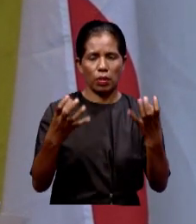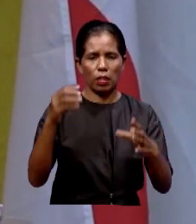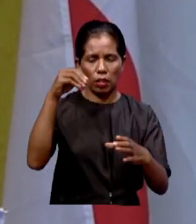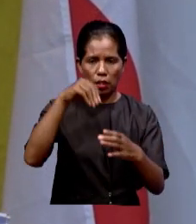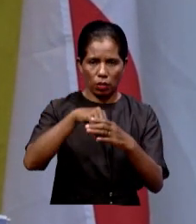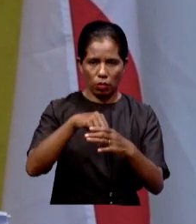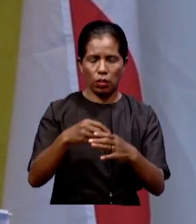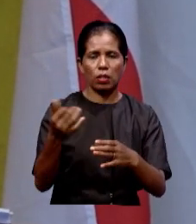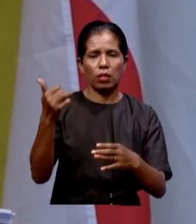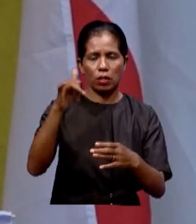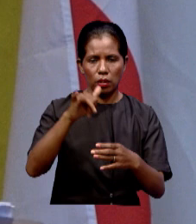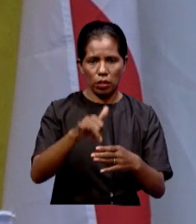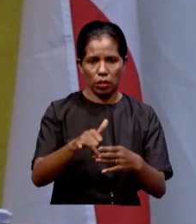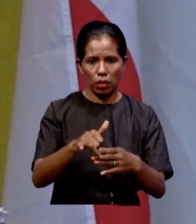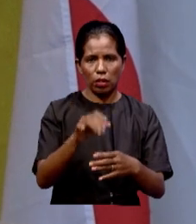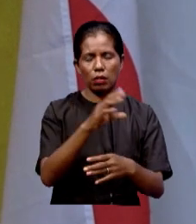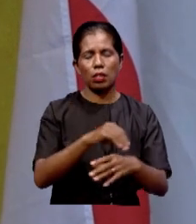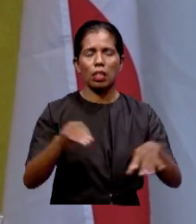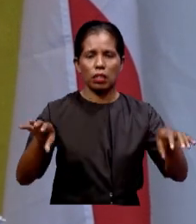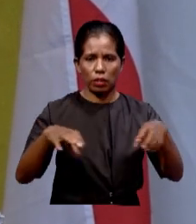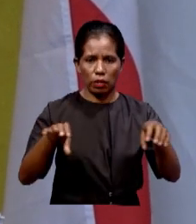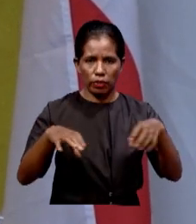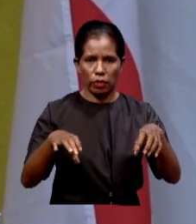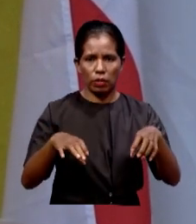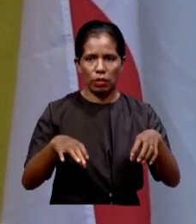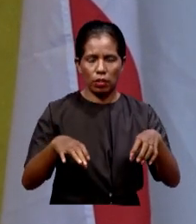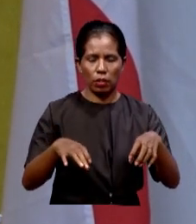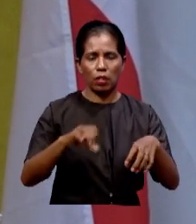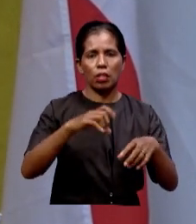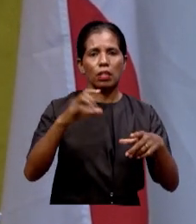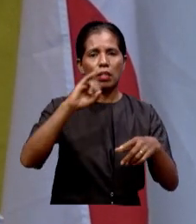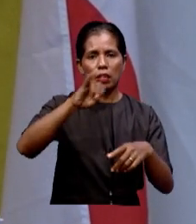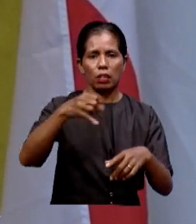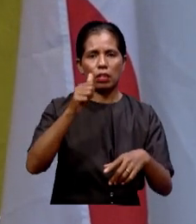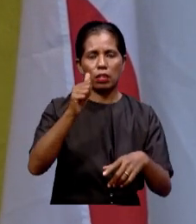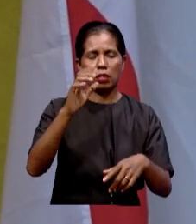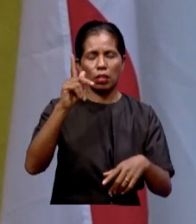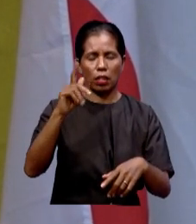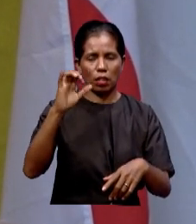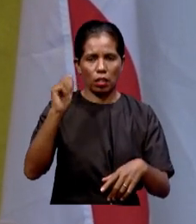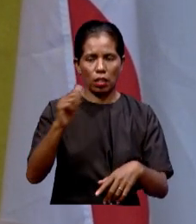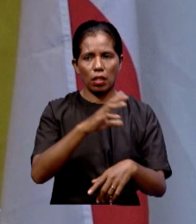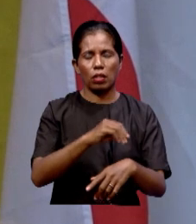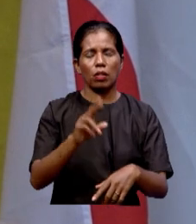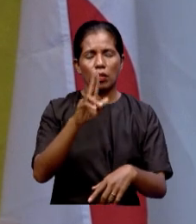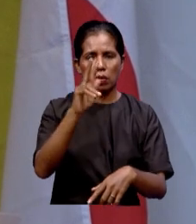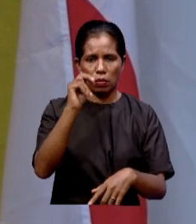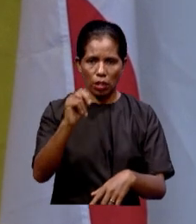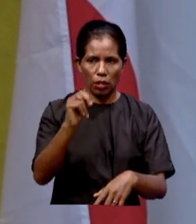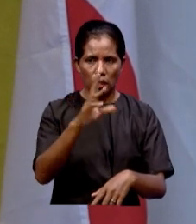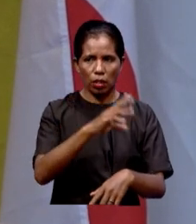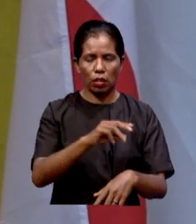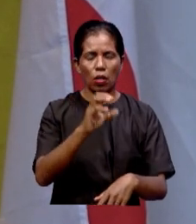sira, nebe mac serviço ba jaica na Science Unidas on no